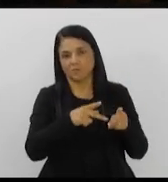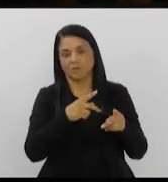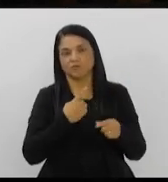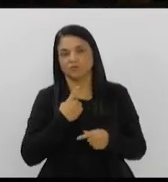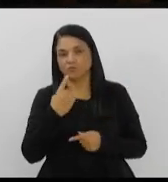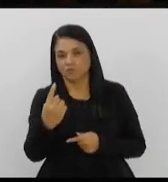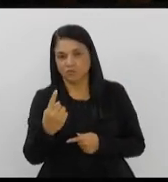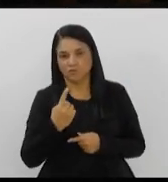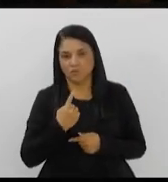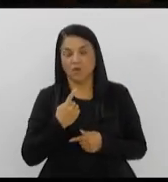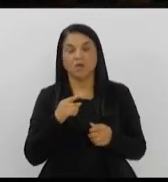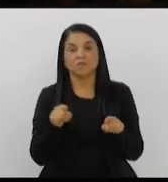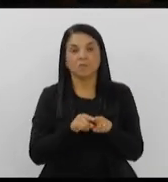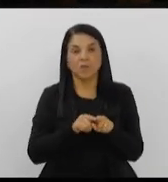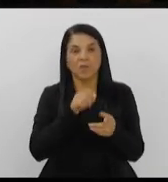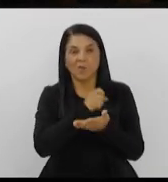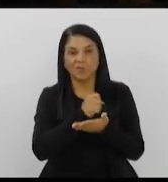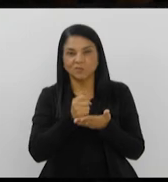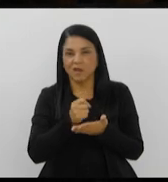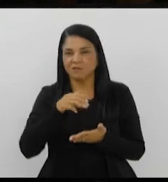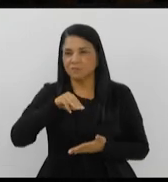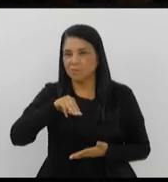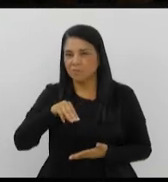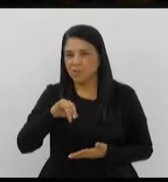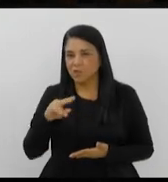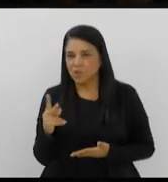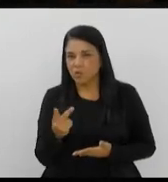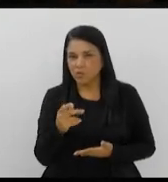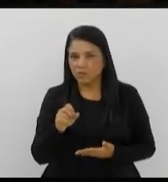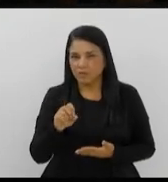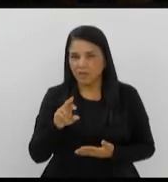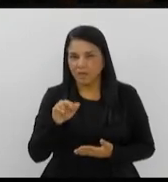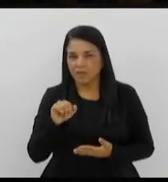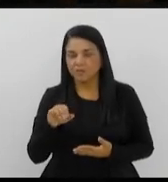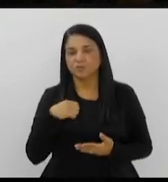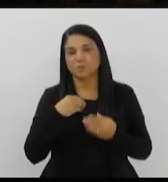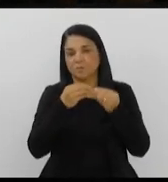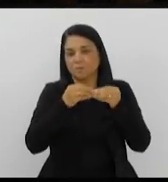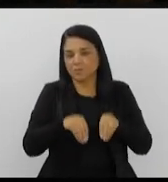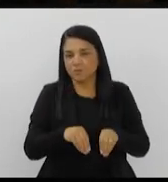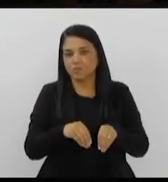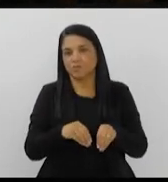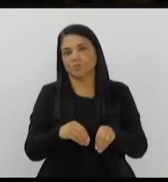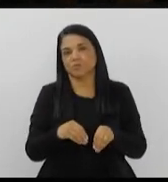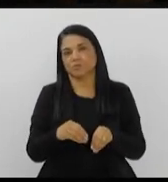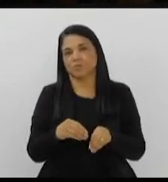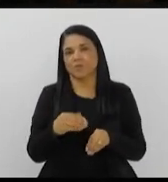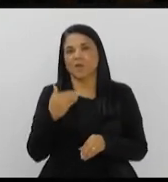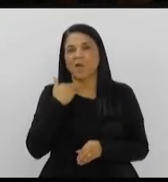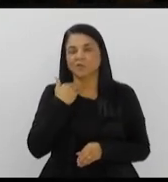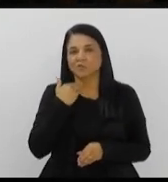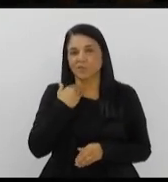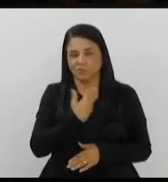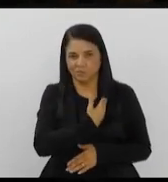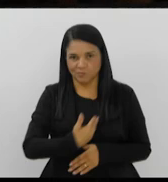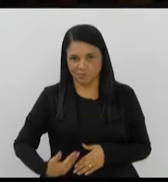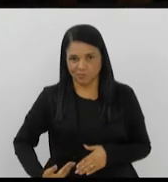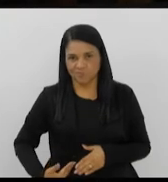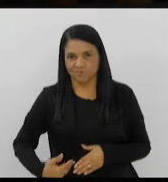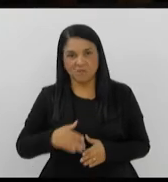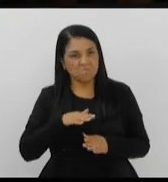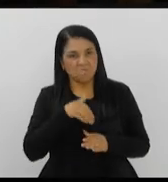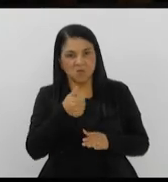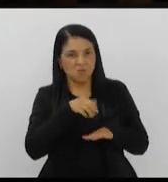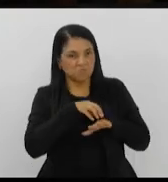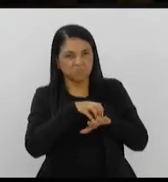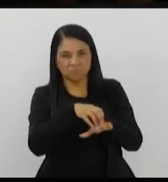contratos milionários que só trazem prejuízos aos cofres públicos e não trazem melhoria no transporte.